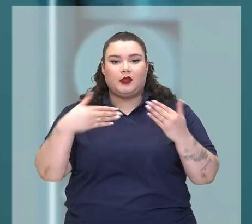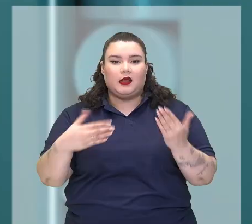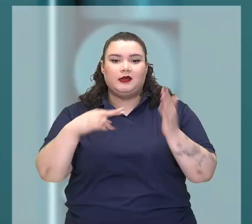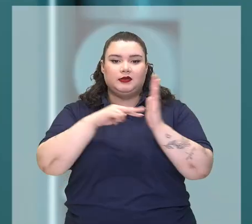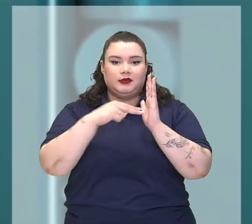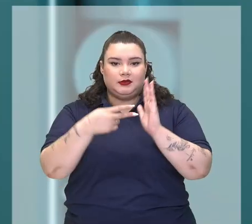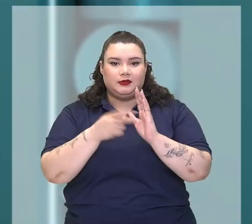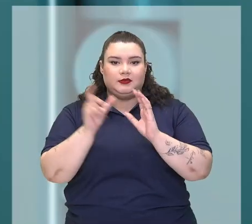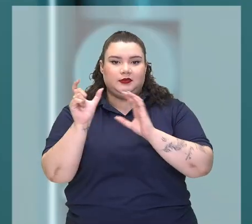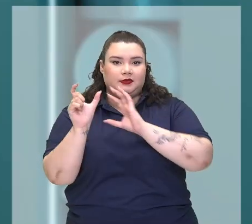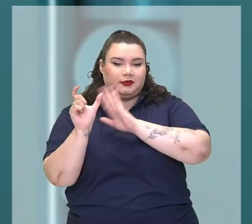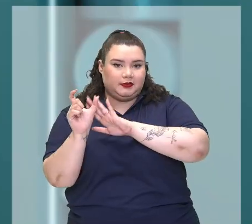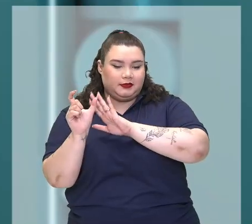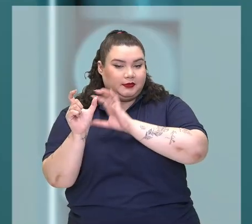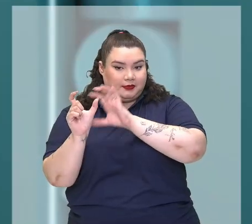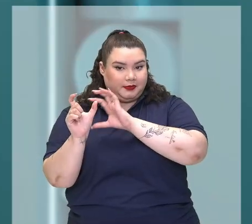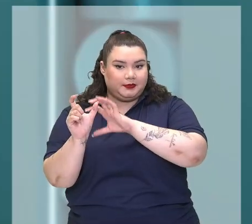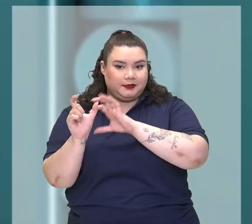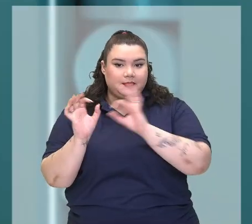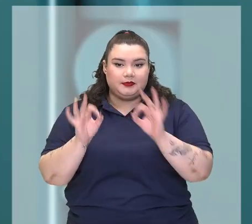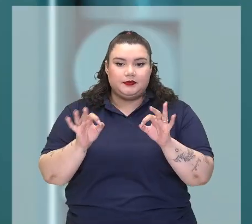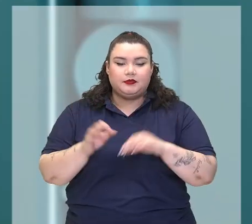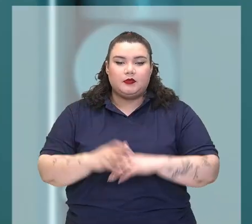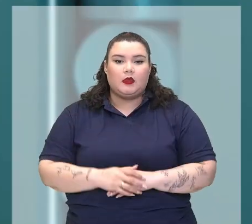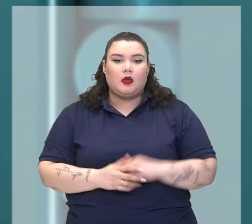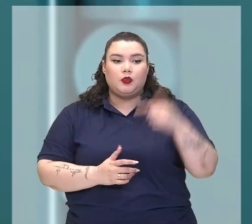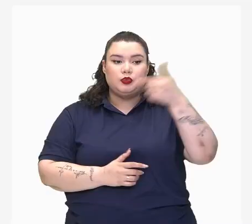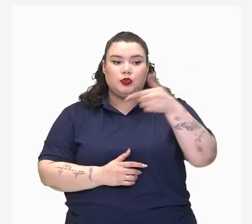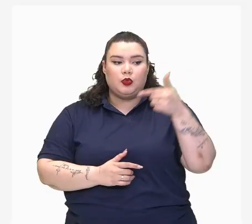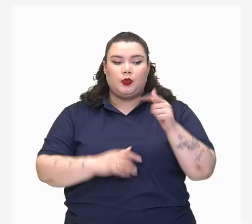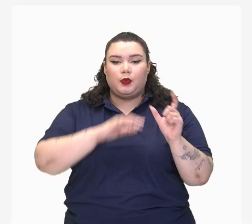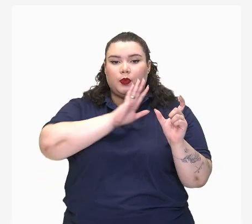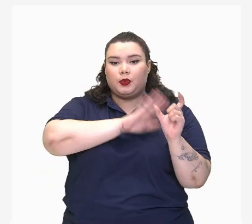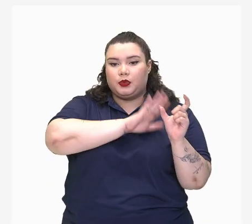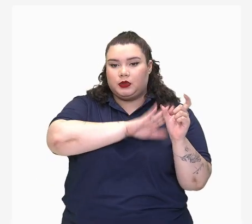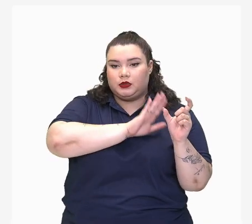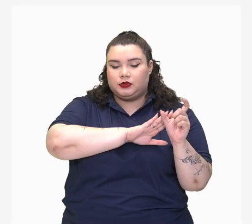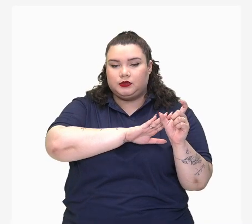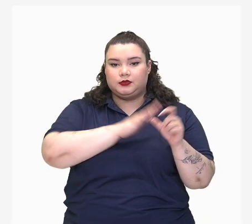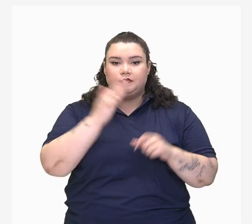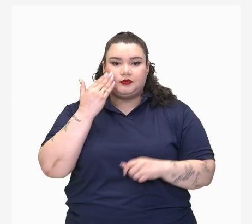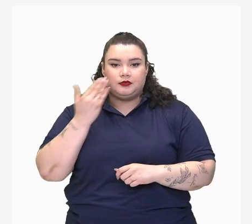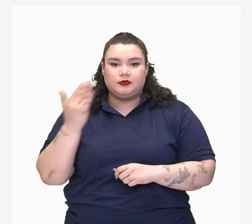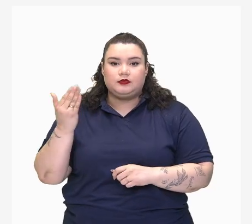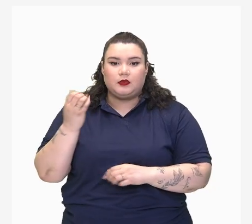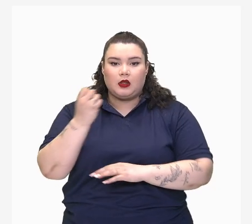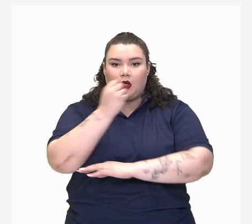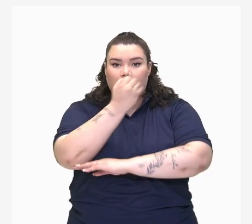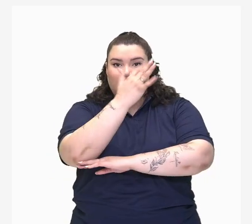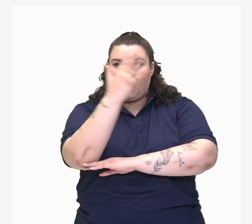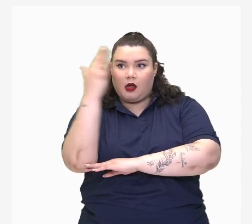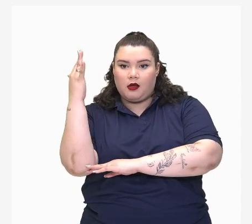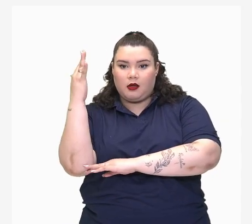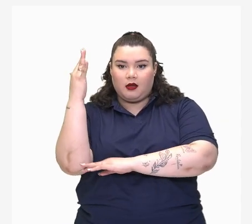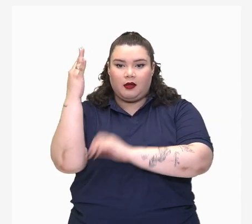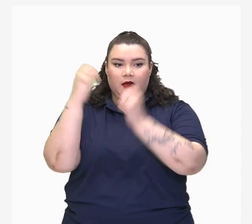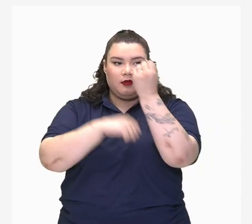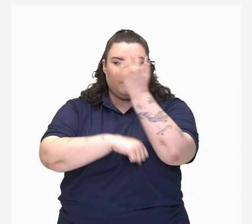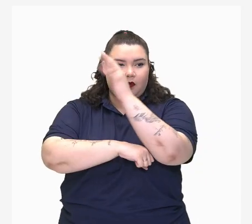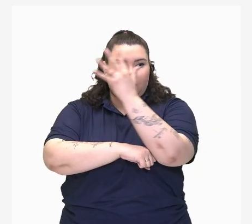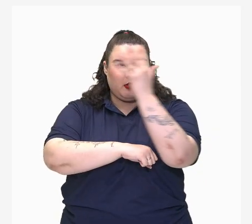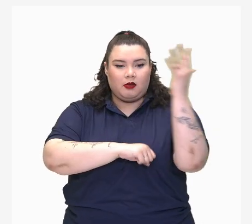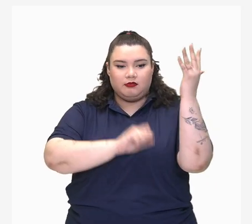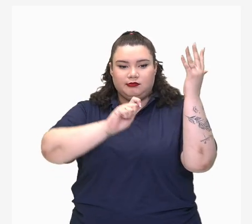sentido denotativo. Vamos ver o 2 do conotativo. A floresta é